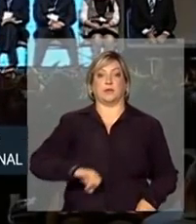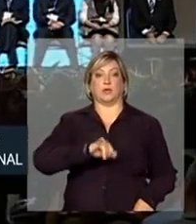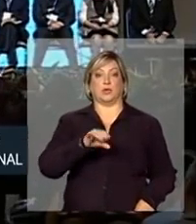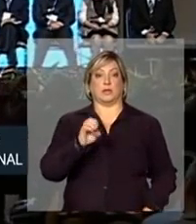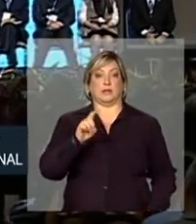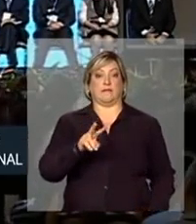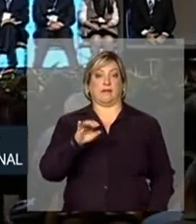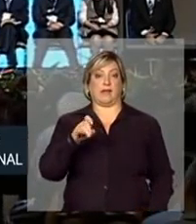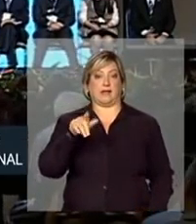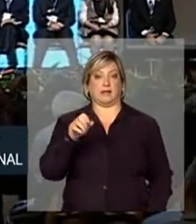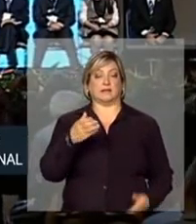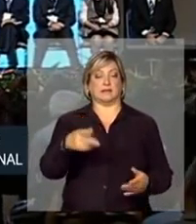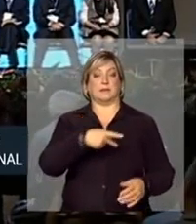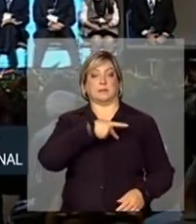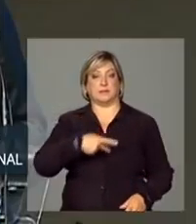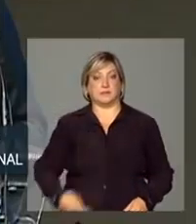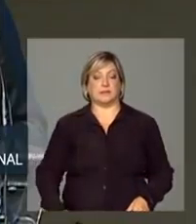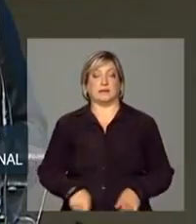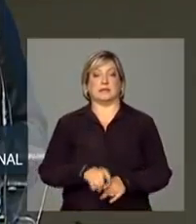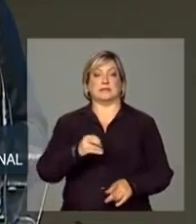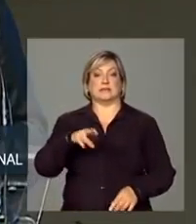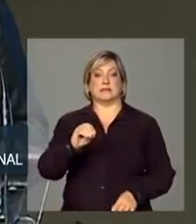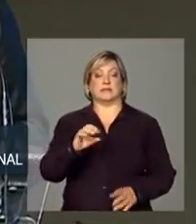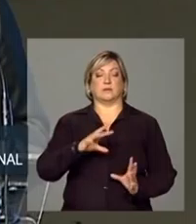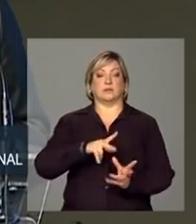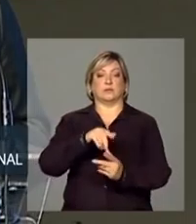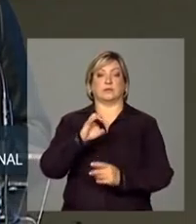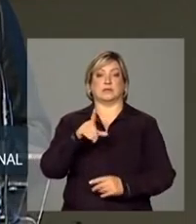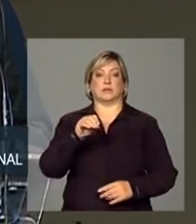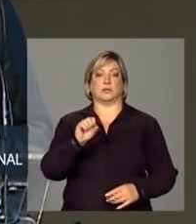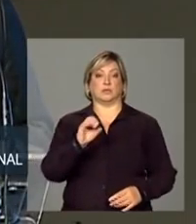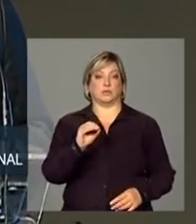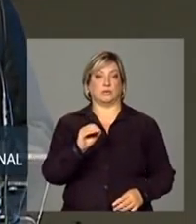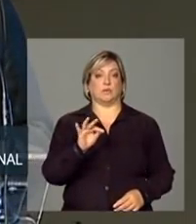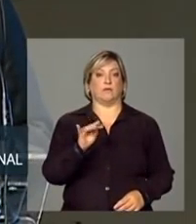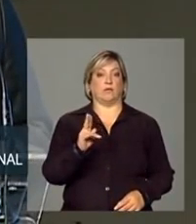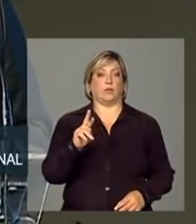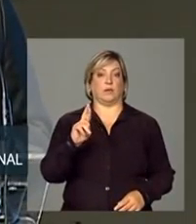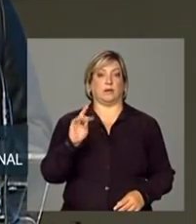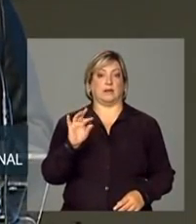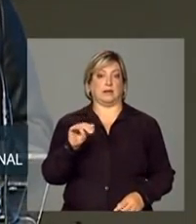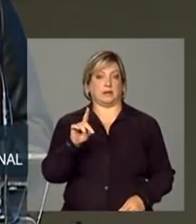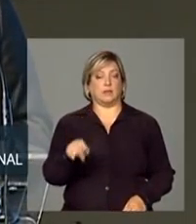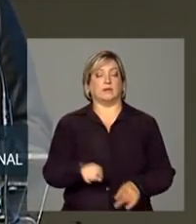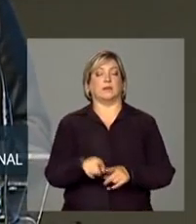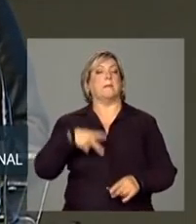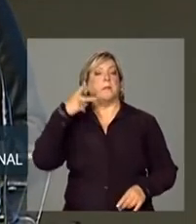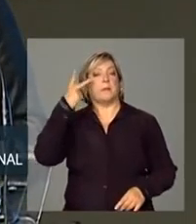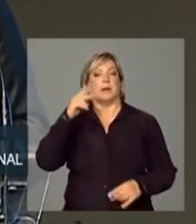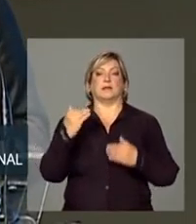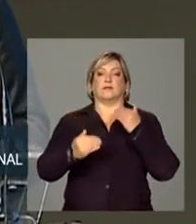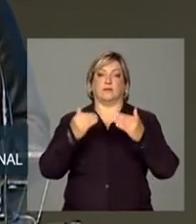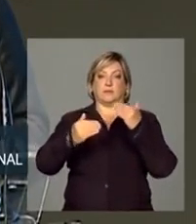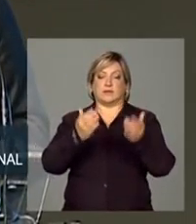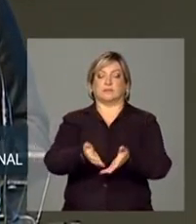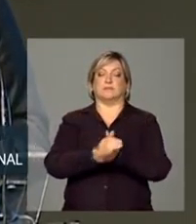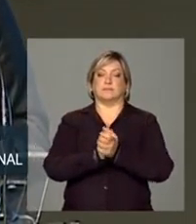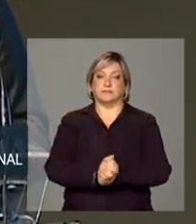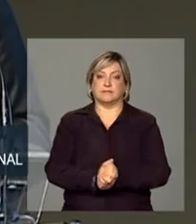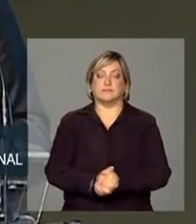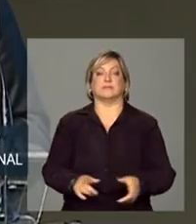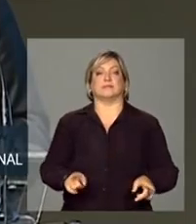o senador Inácio Arruda, senador Benedito de Lira, que é presidente da Comissão de Agricultura do Senado Federal,